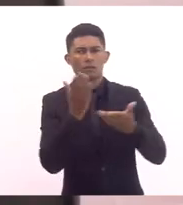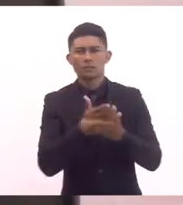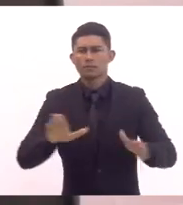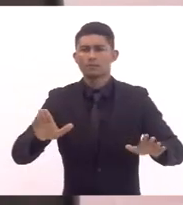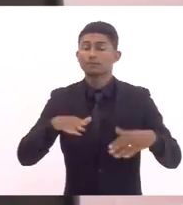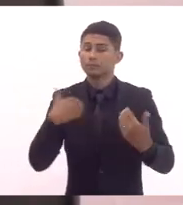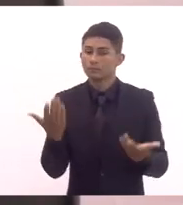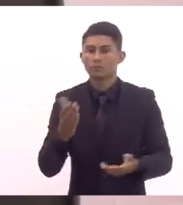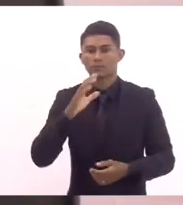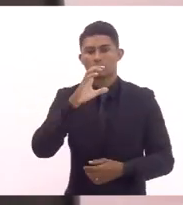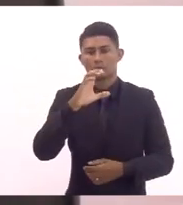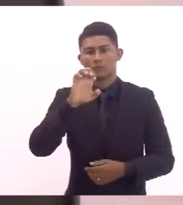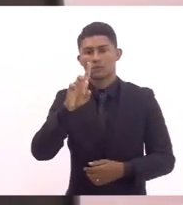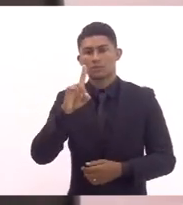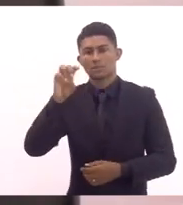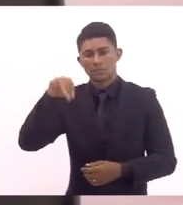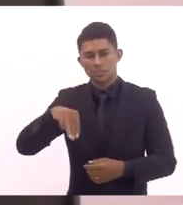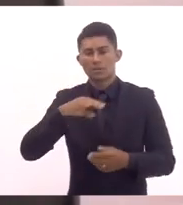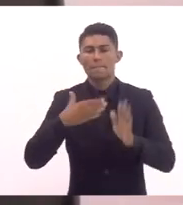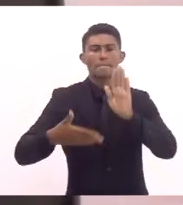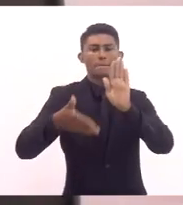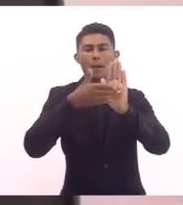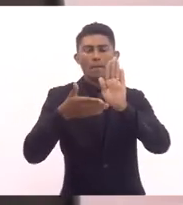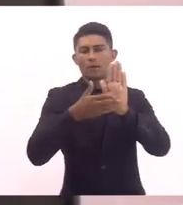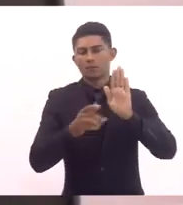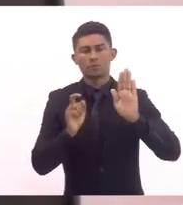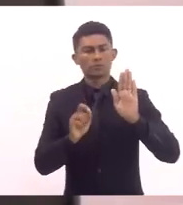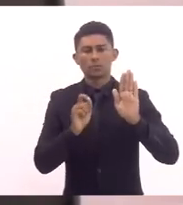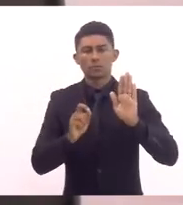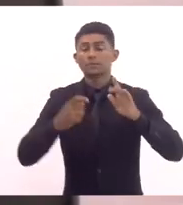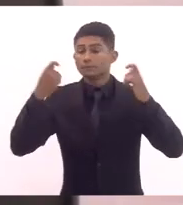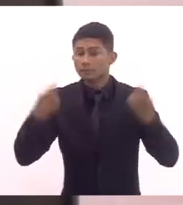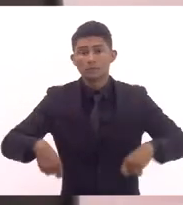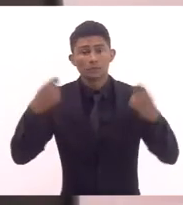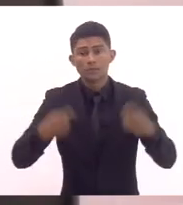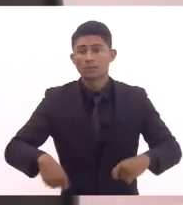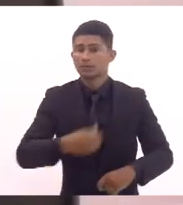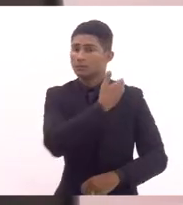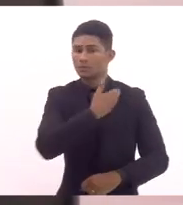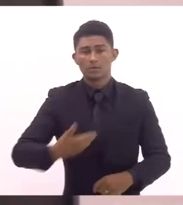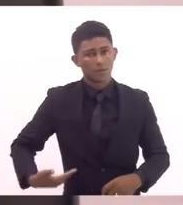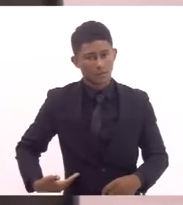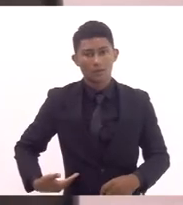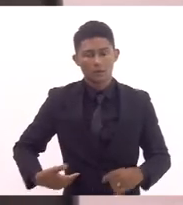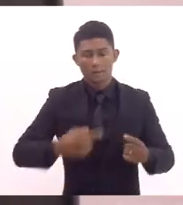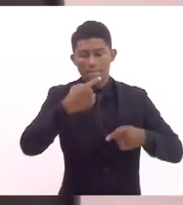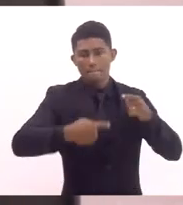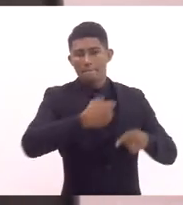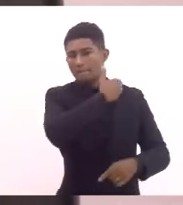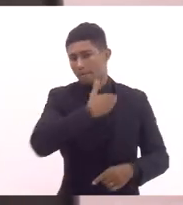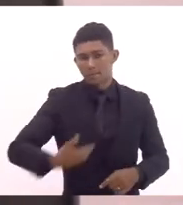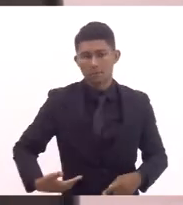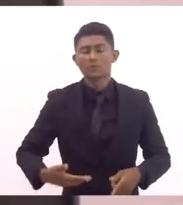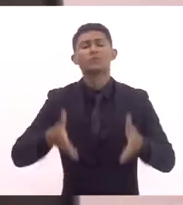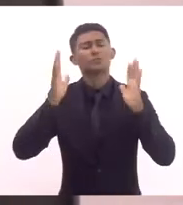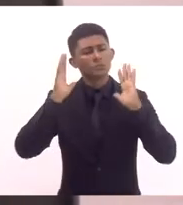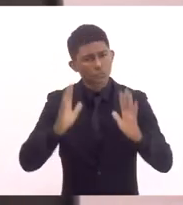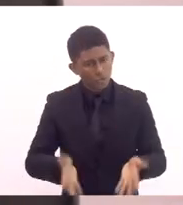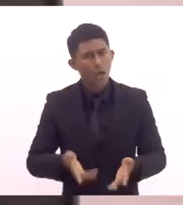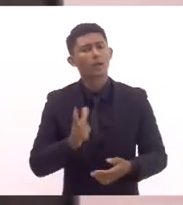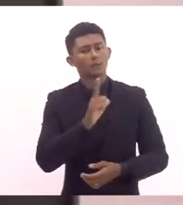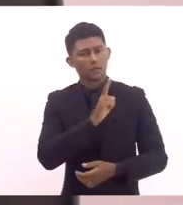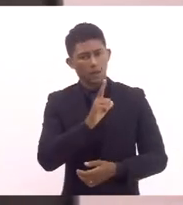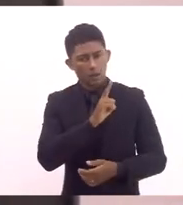cedin deputado é é que a gente tenha como política pública que já existe prevista na roda de